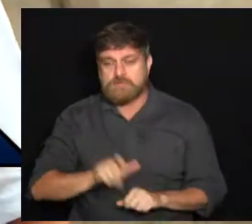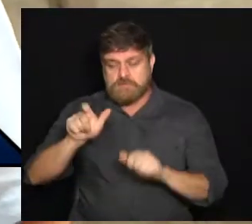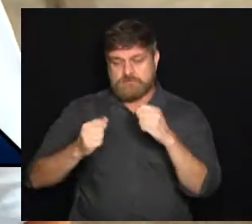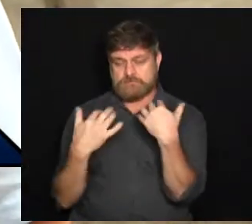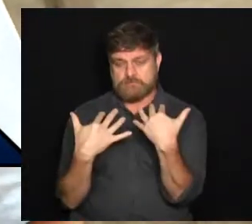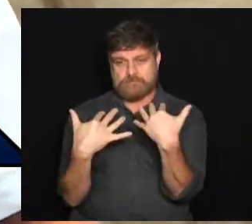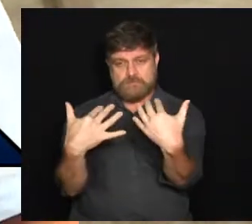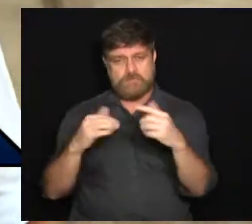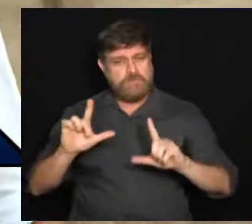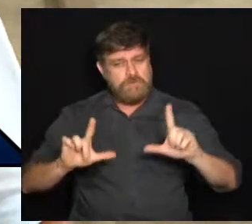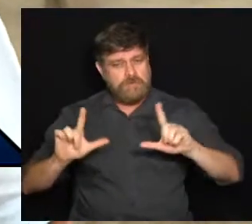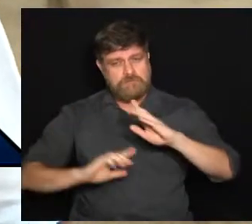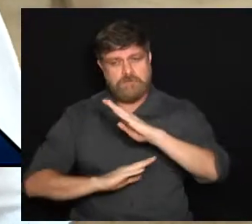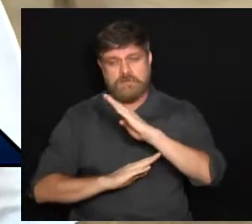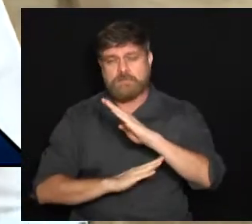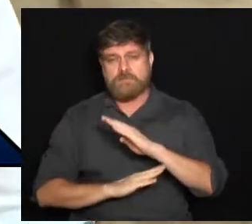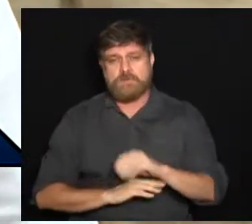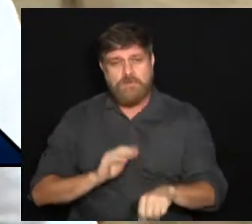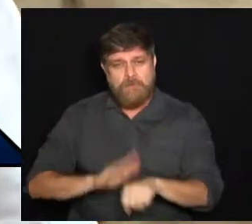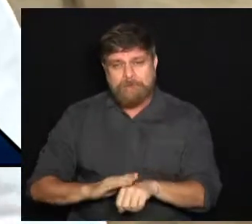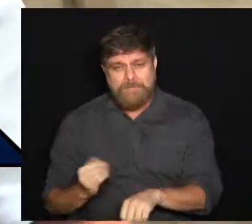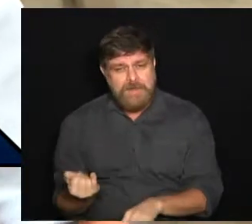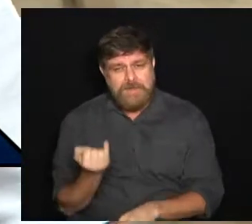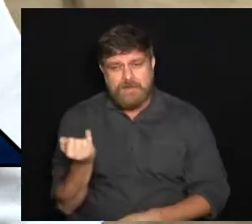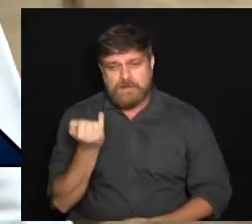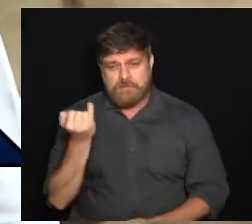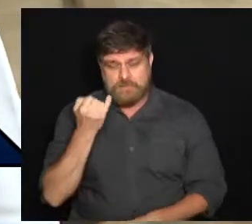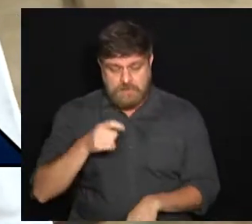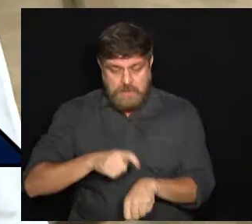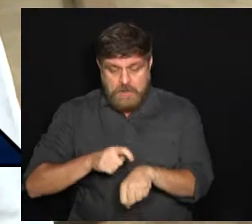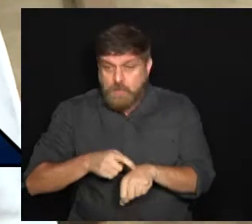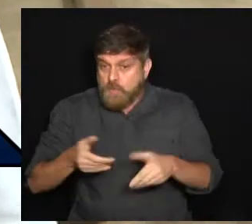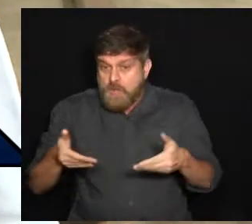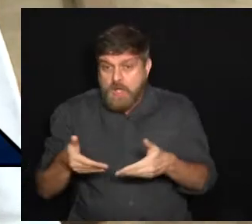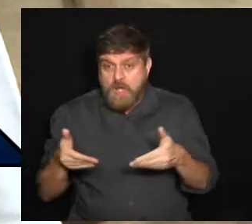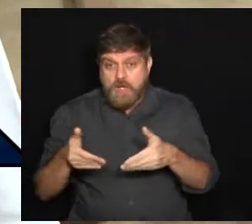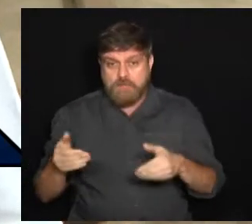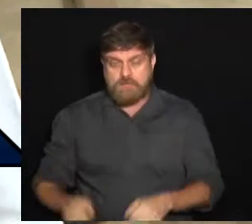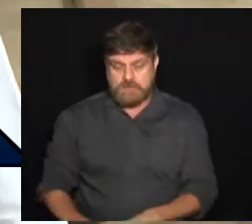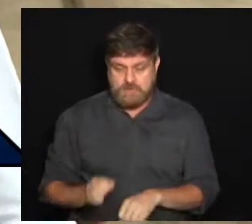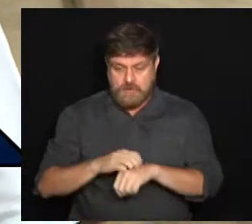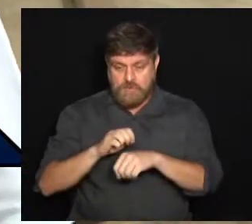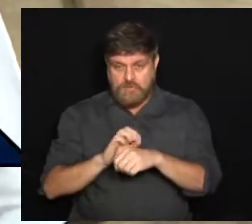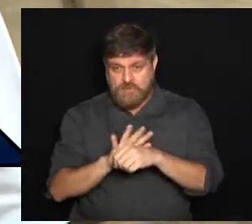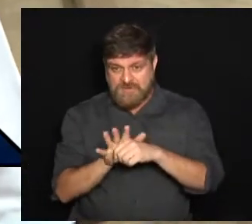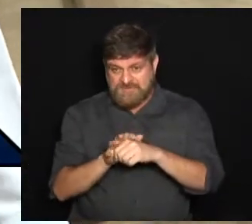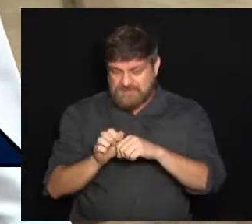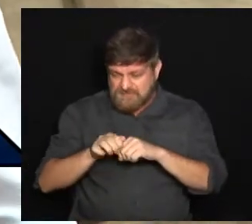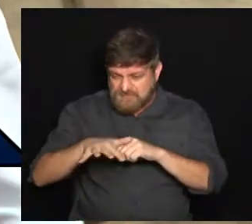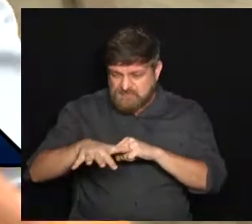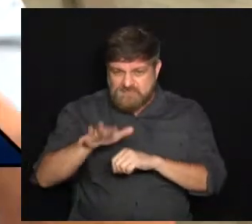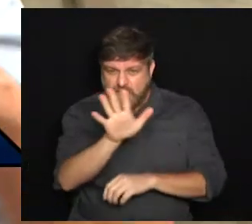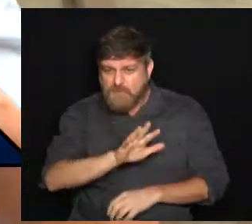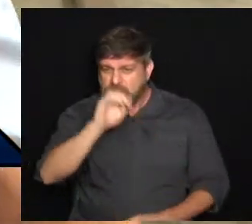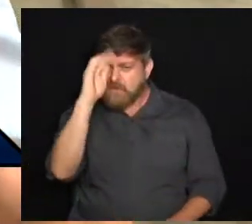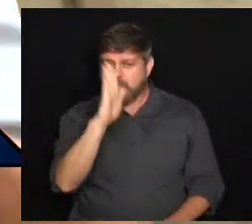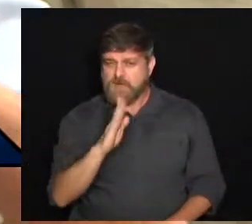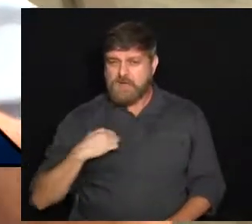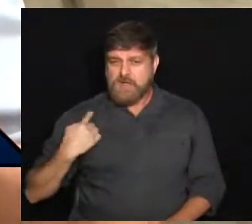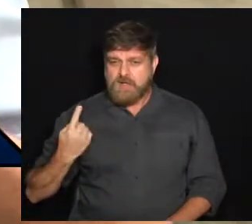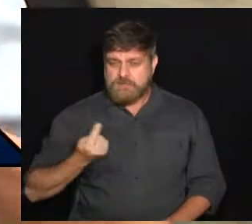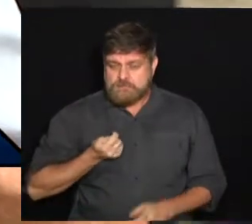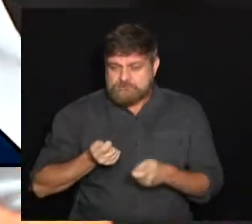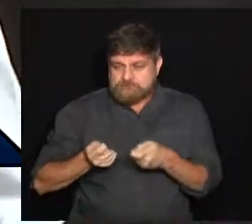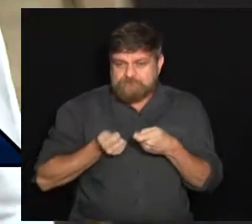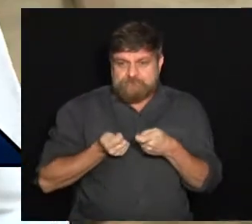da TV Câmara. O mais importante neste momento, né, da epidemia do coronavírus no Brasil é a gente conseguir conter